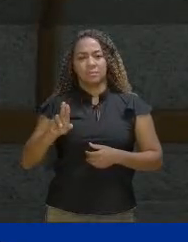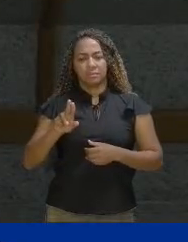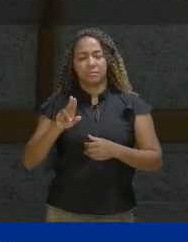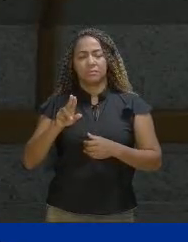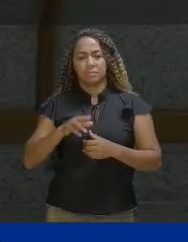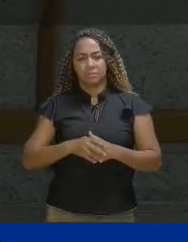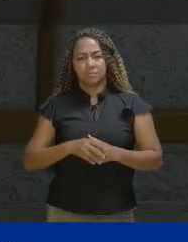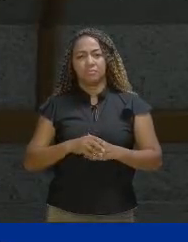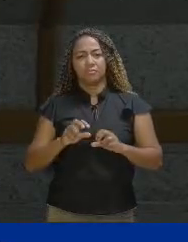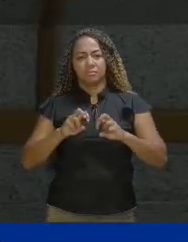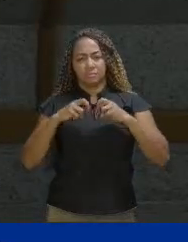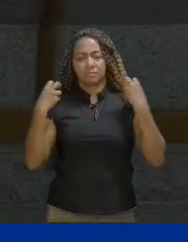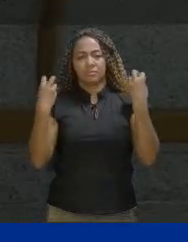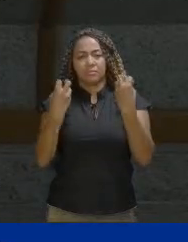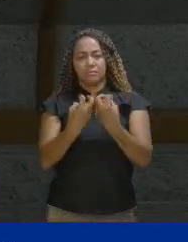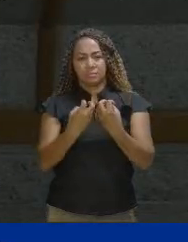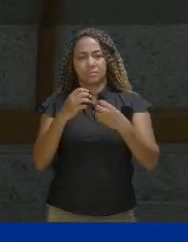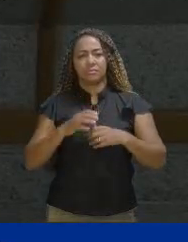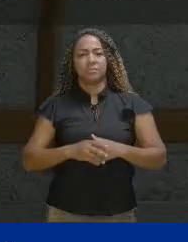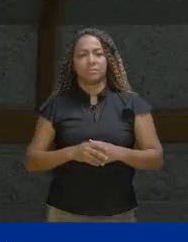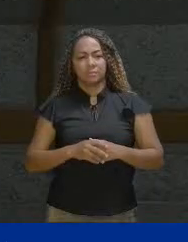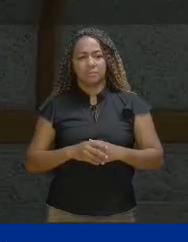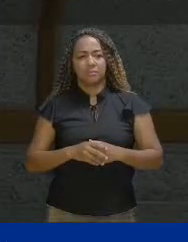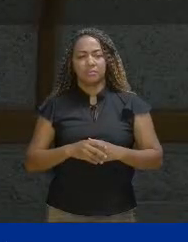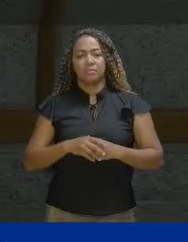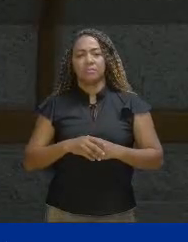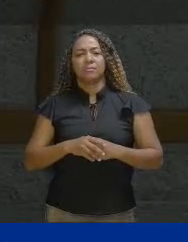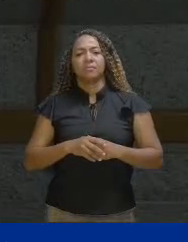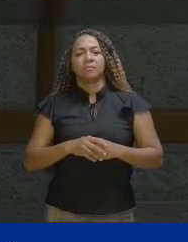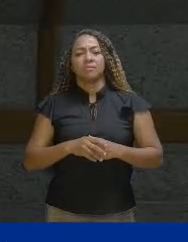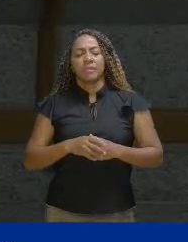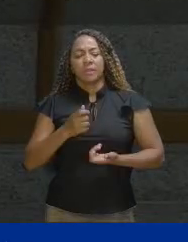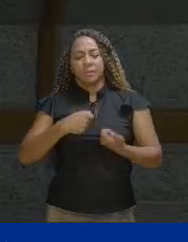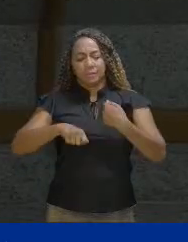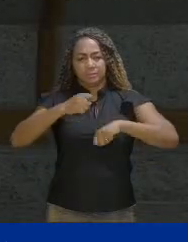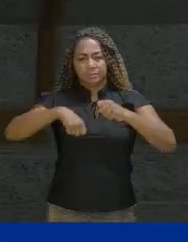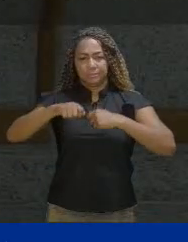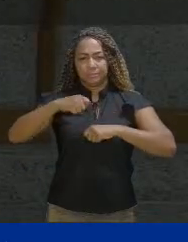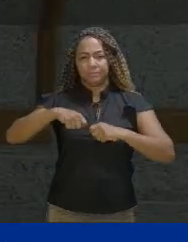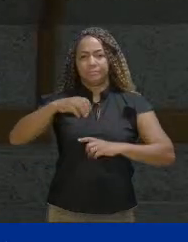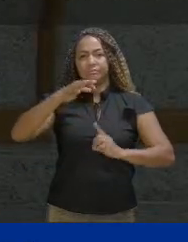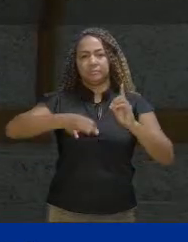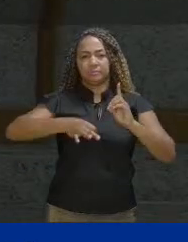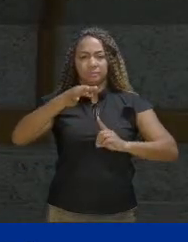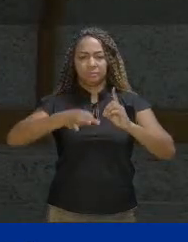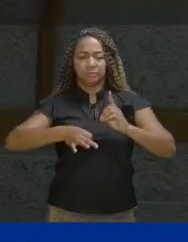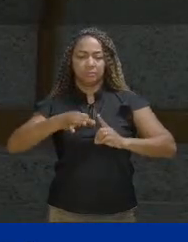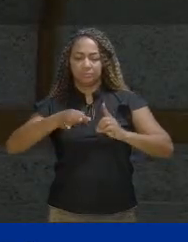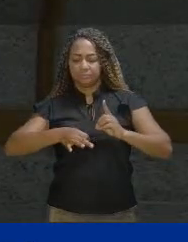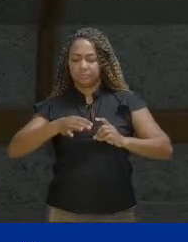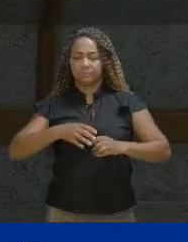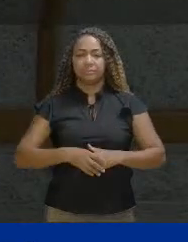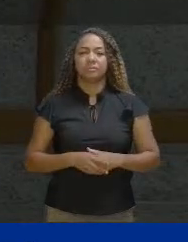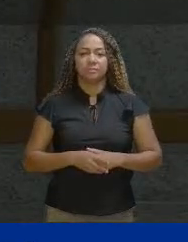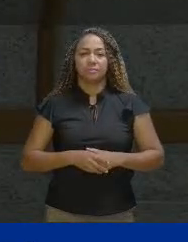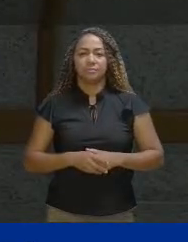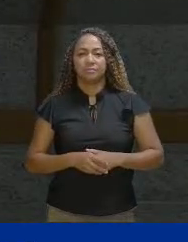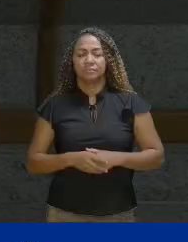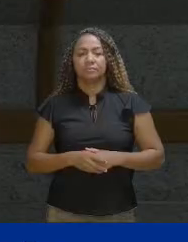956ª Sessão Ordinária do Egrégio Tribunal Pleno Administrativo do Tribunal de Justiça do Estado do